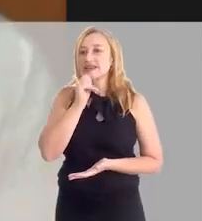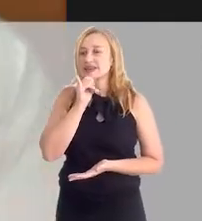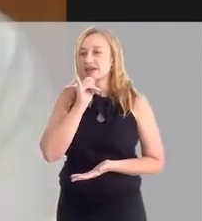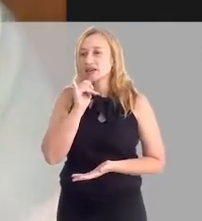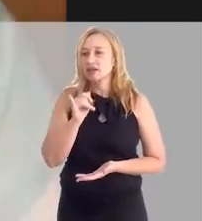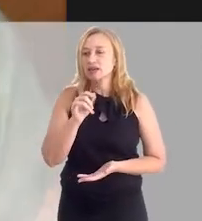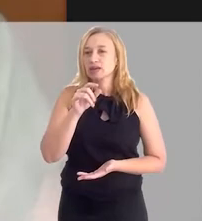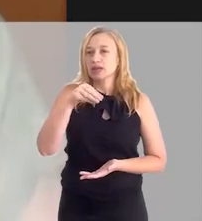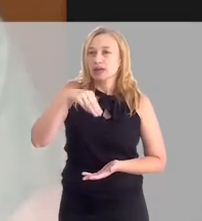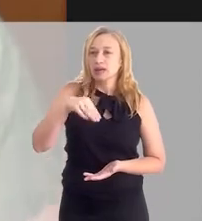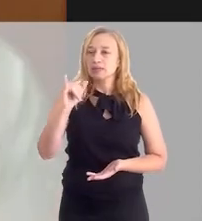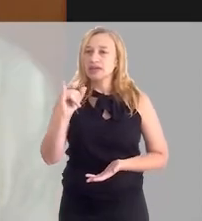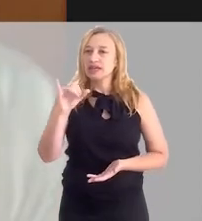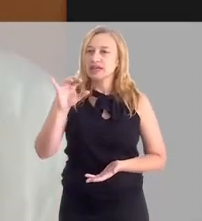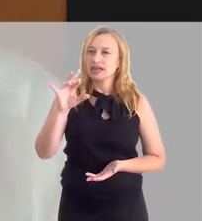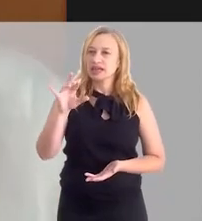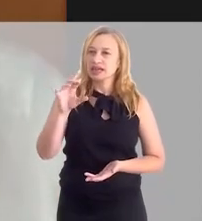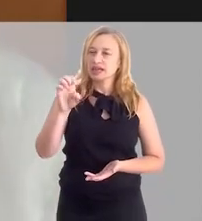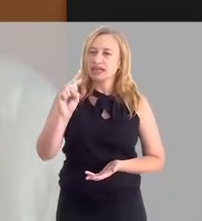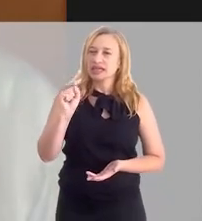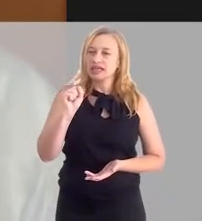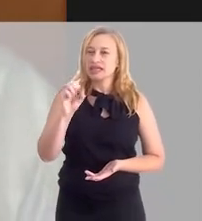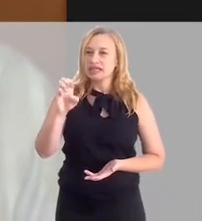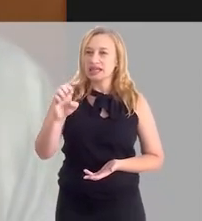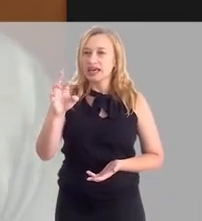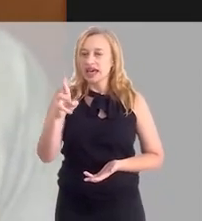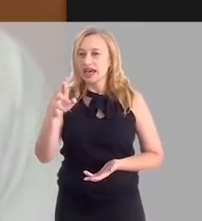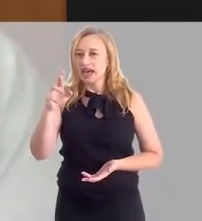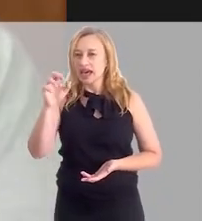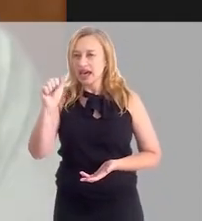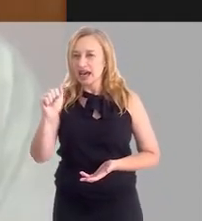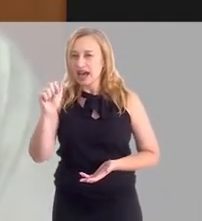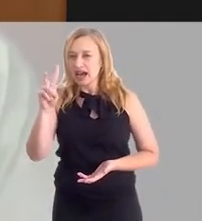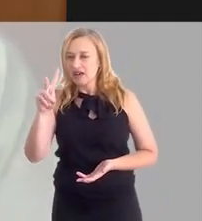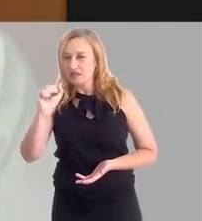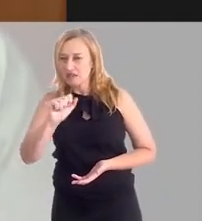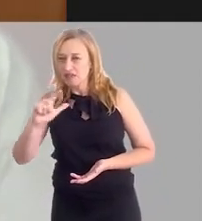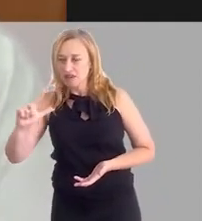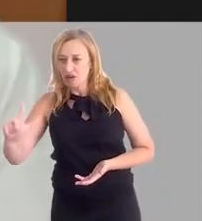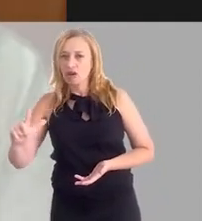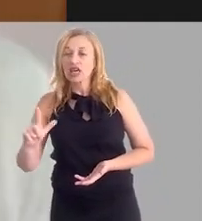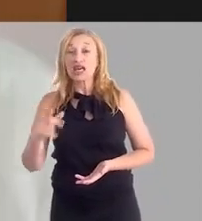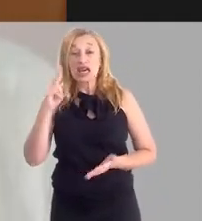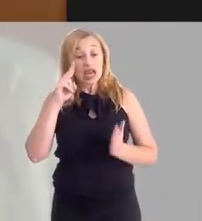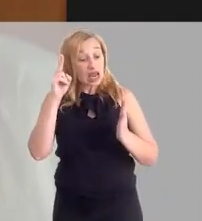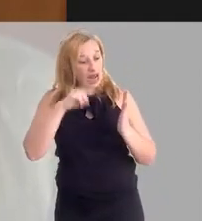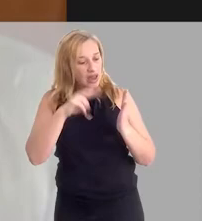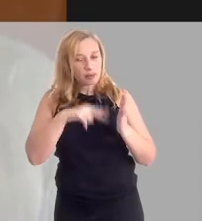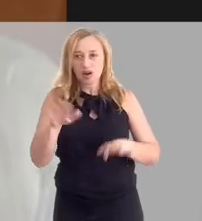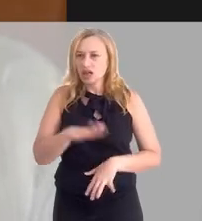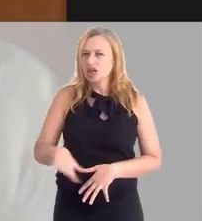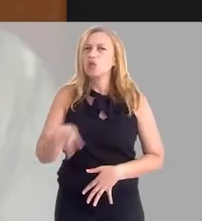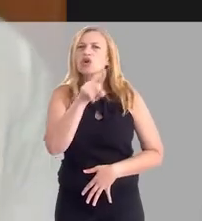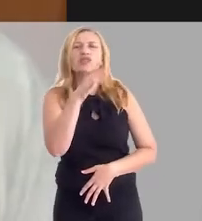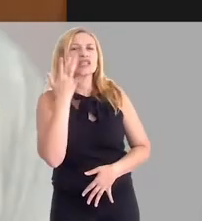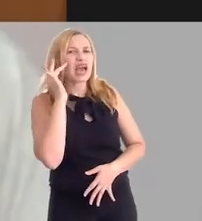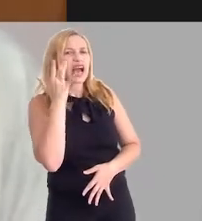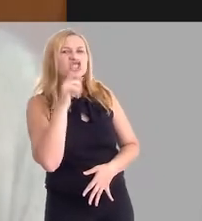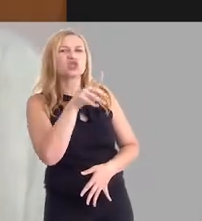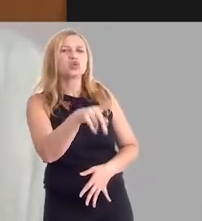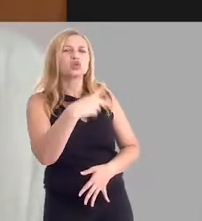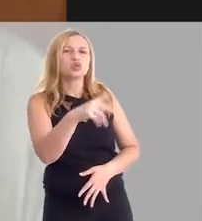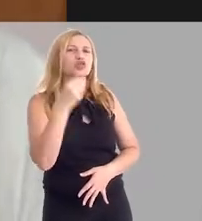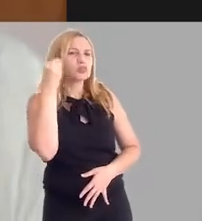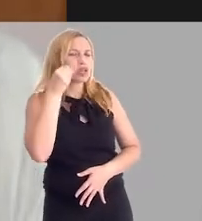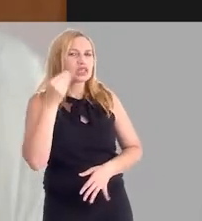dar aqui, Os Miseráveis, e ler para uma criança. O que que você acha disso, baseado nessa experiência que você teve, na tua